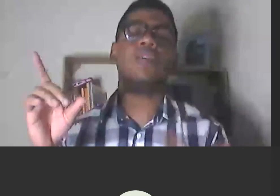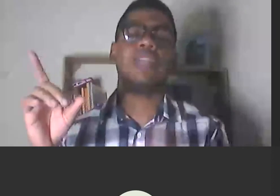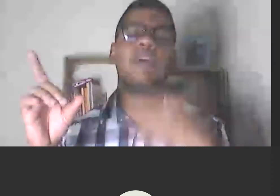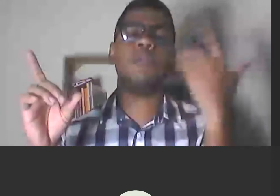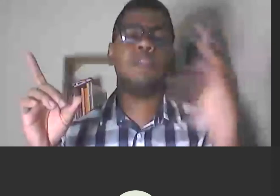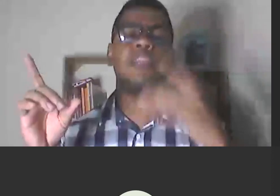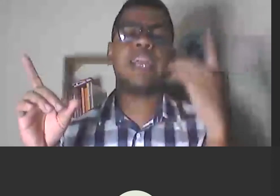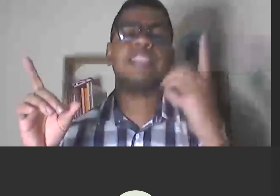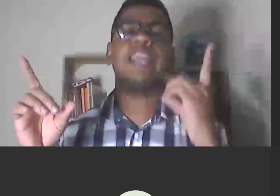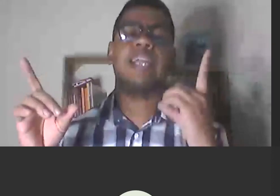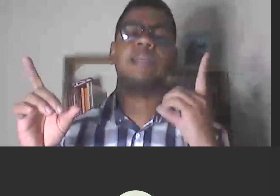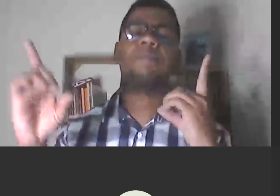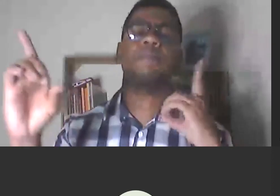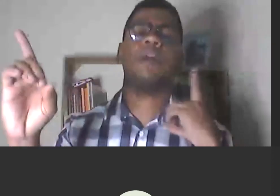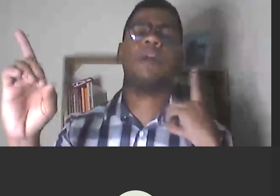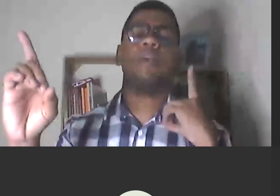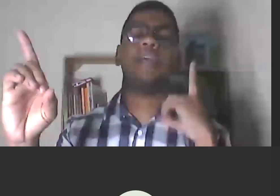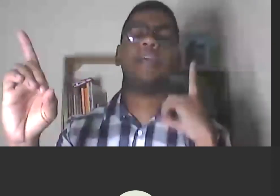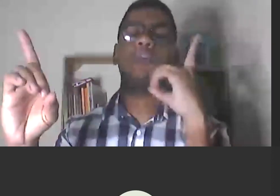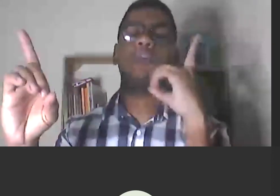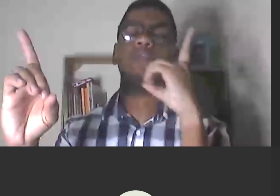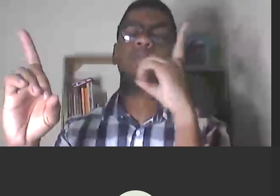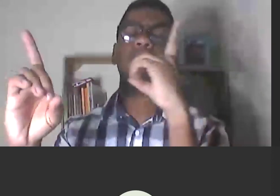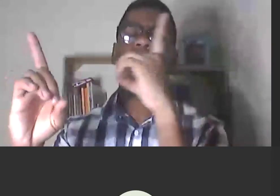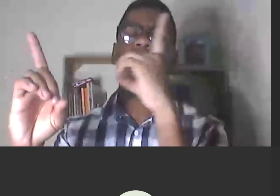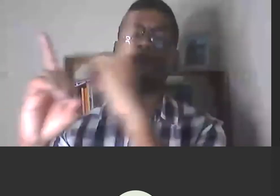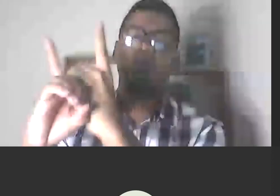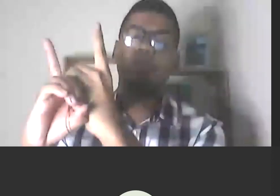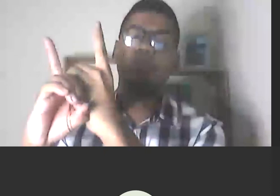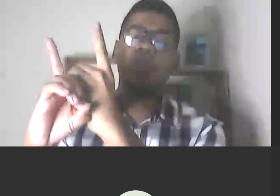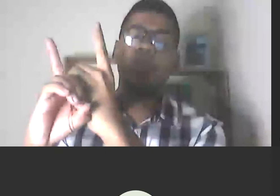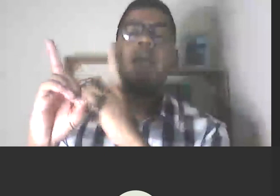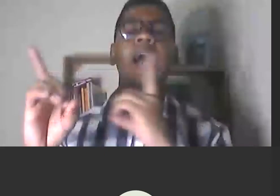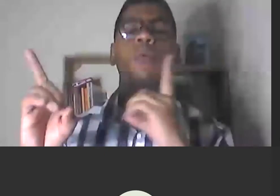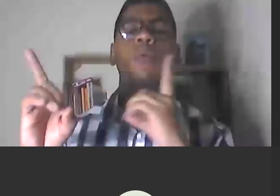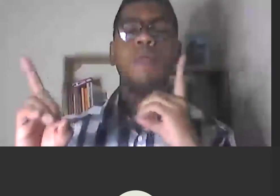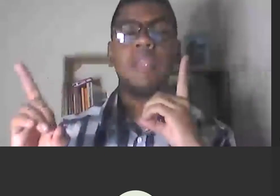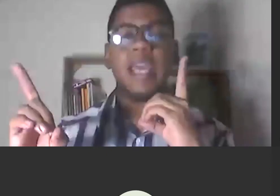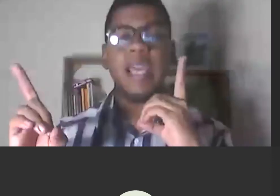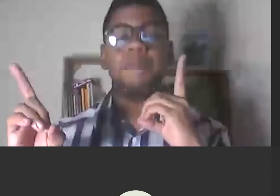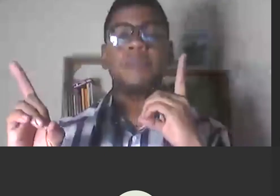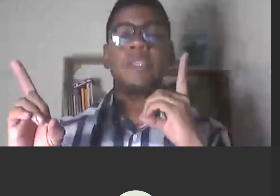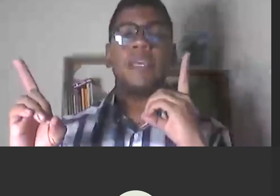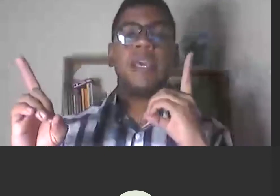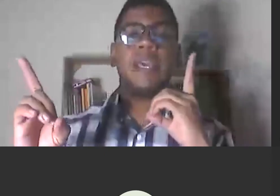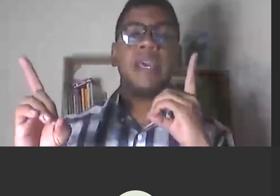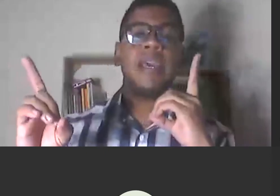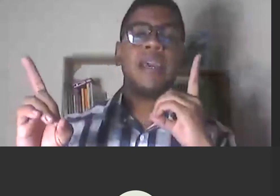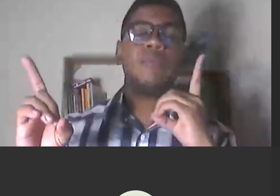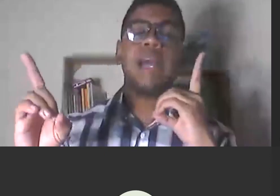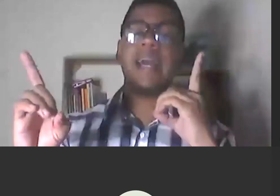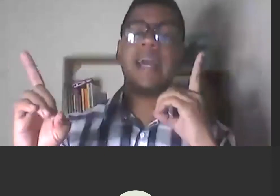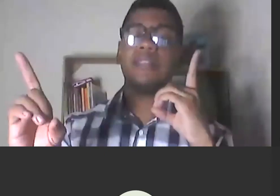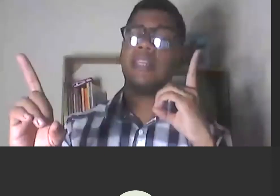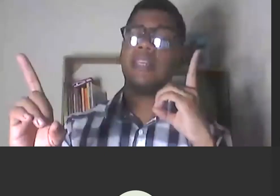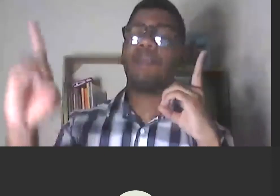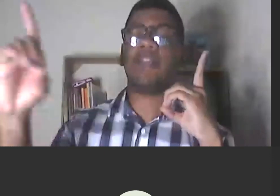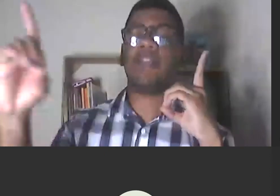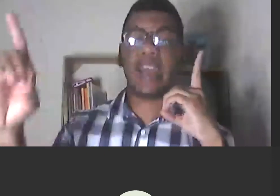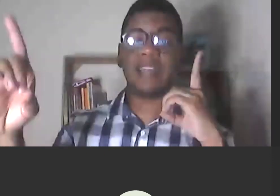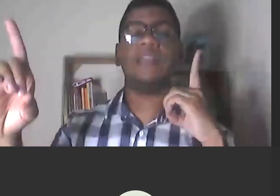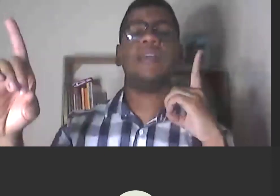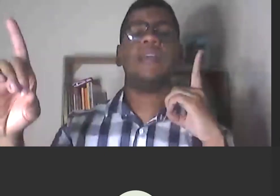ir me encontrar com Lívia na casa dela. Então, eu vou. Eu combinei com